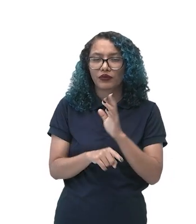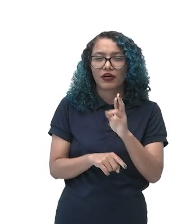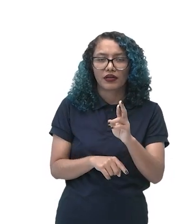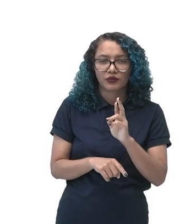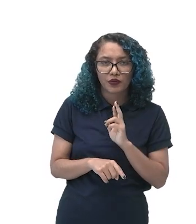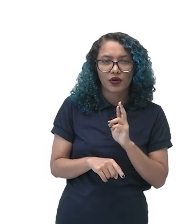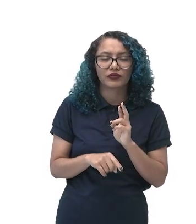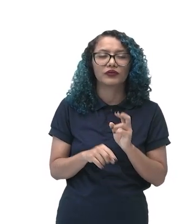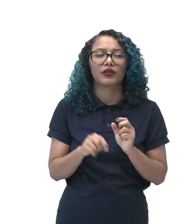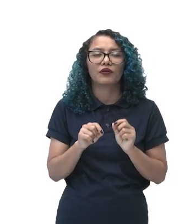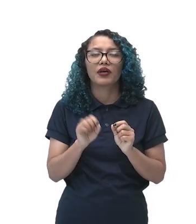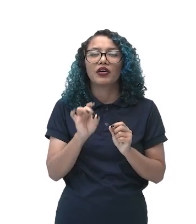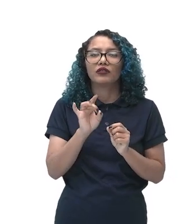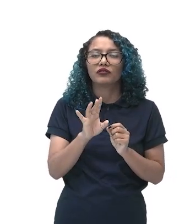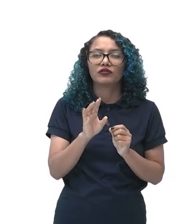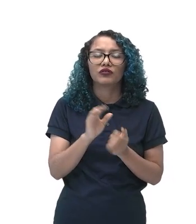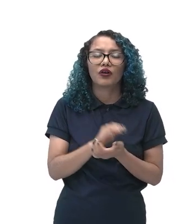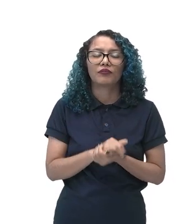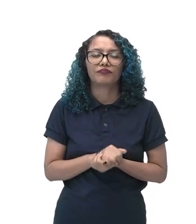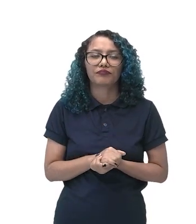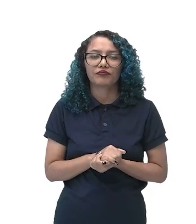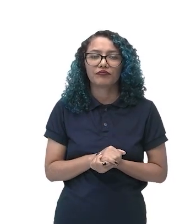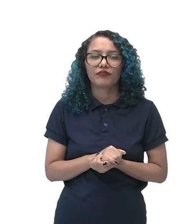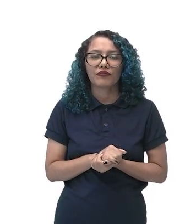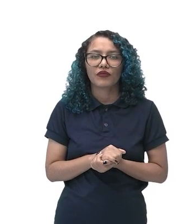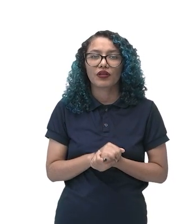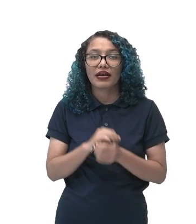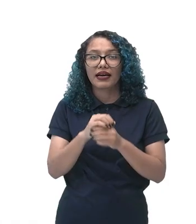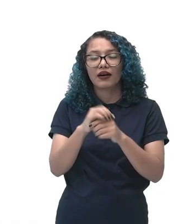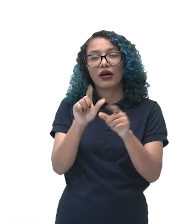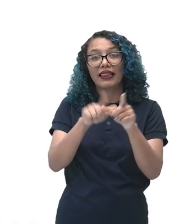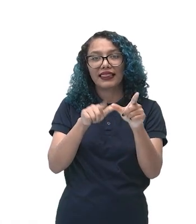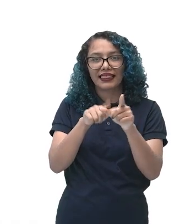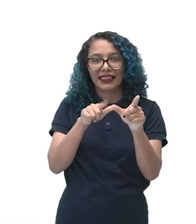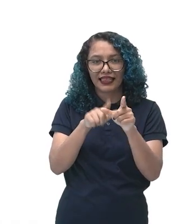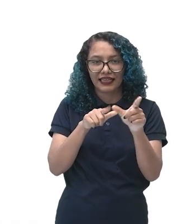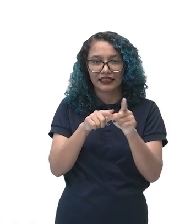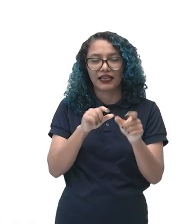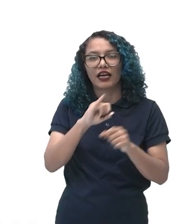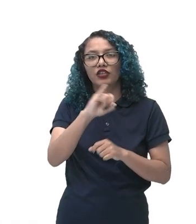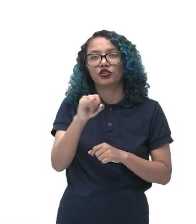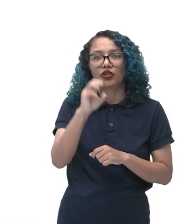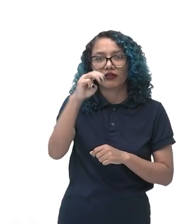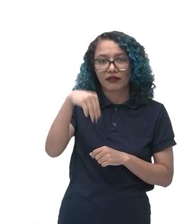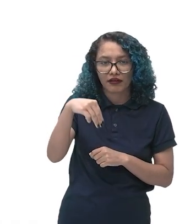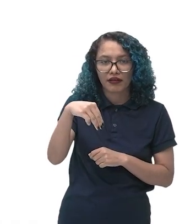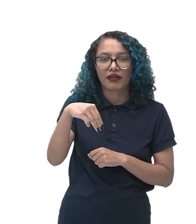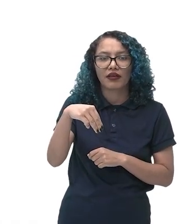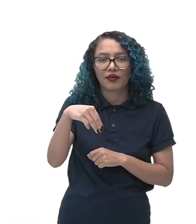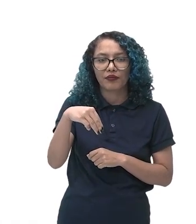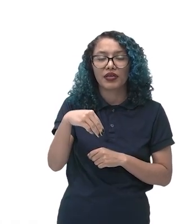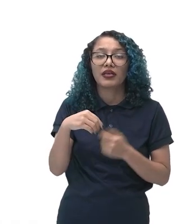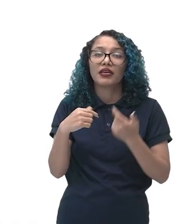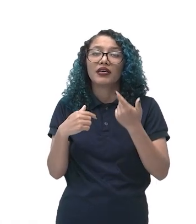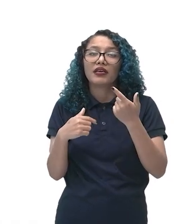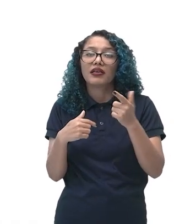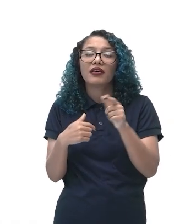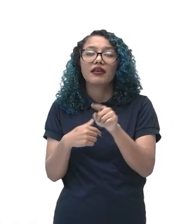a inicial. Então, no meu caso seria Joyce Martins viraria JM, né? Fernanda